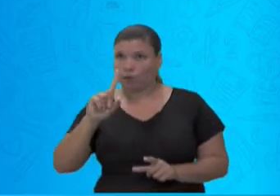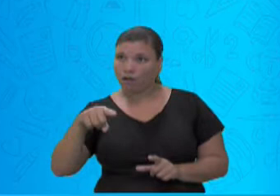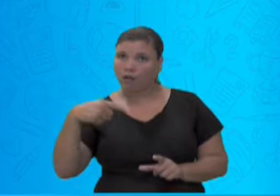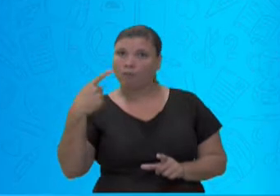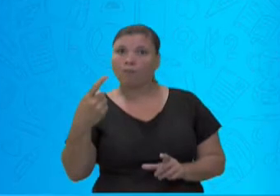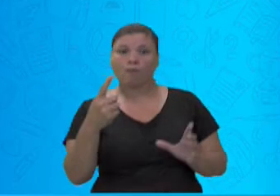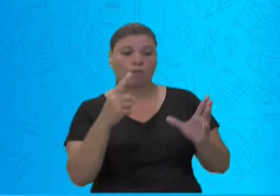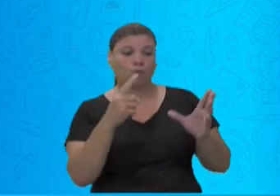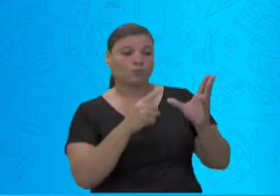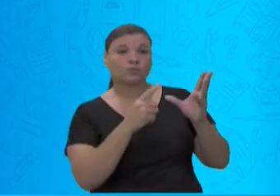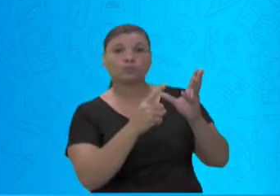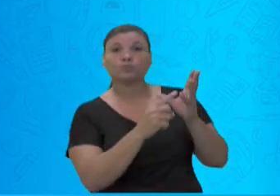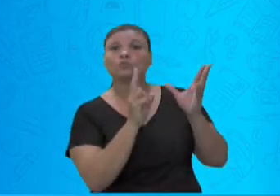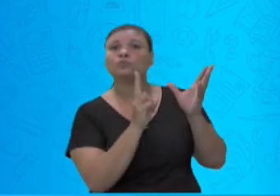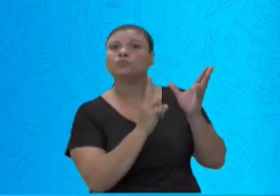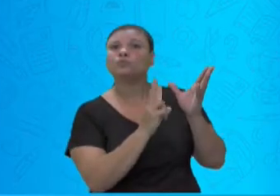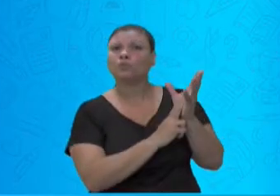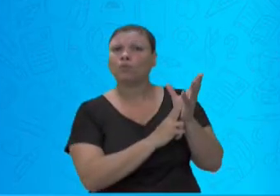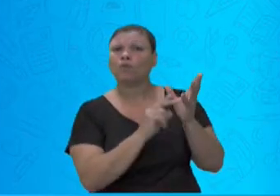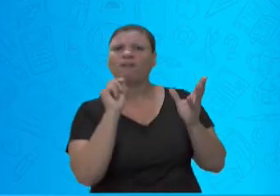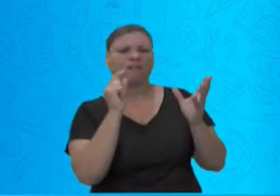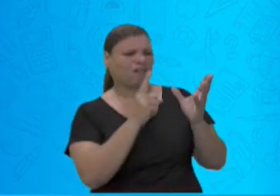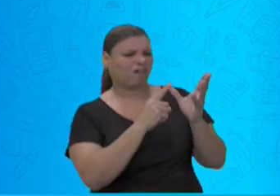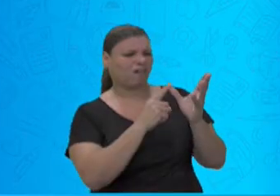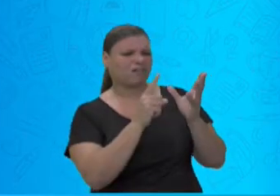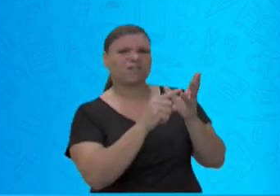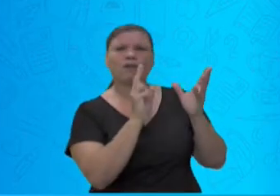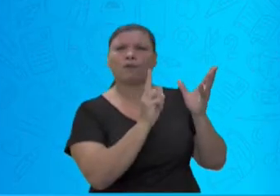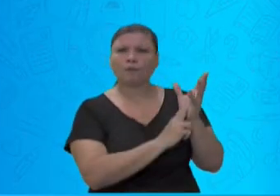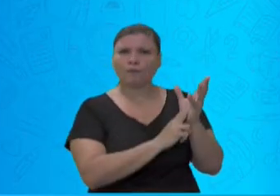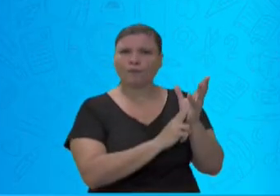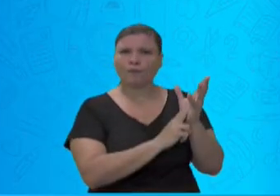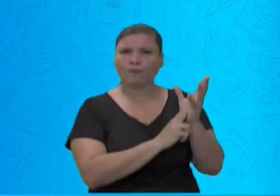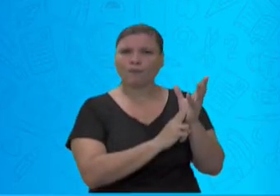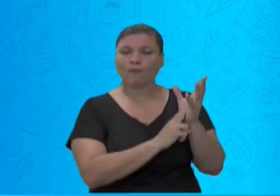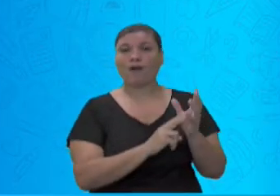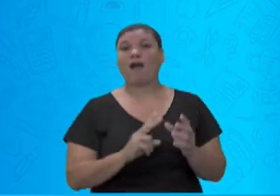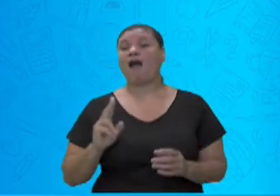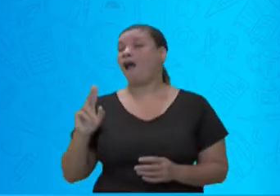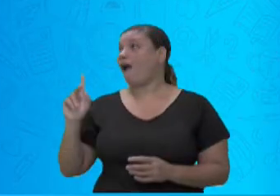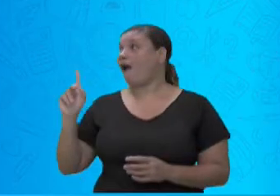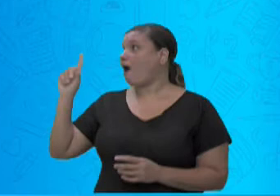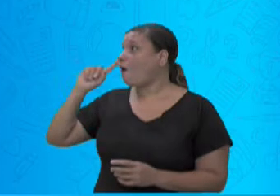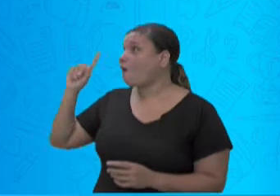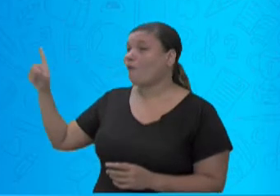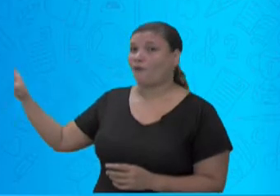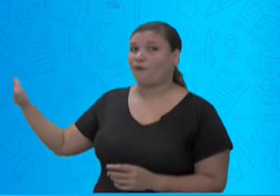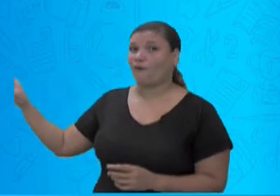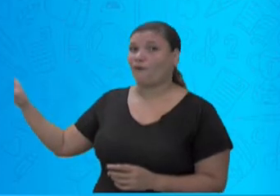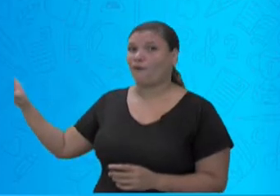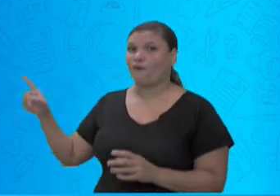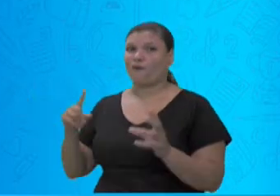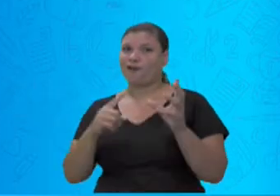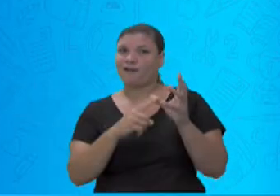Isso, ditongo, é o encontro de vogais. Observaram?